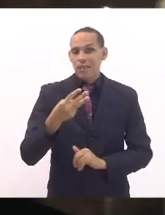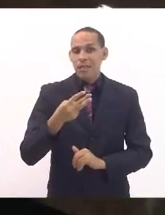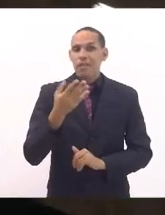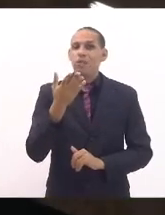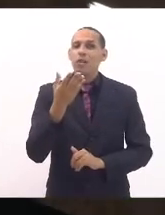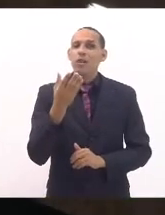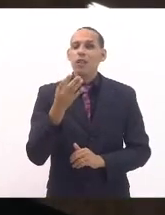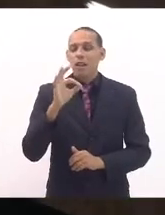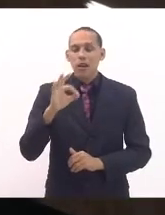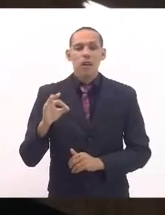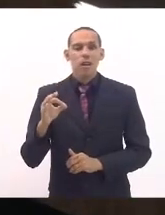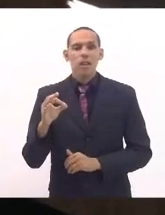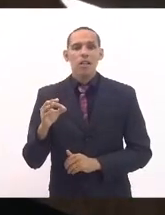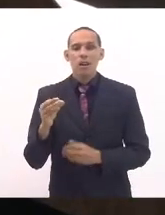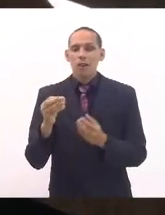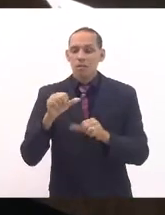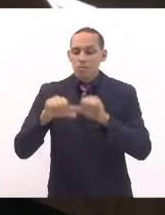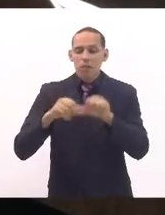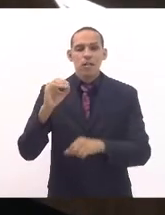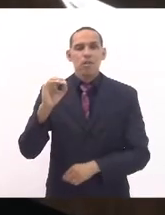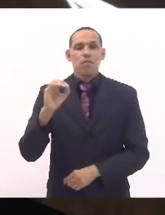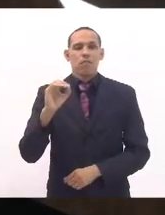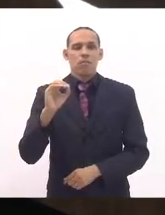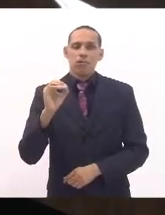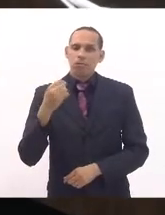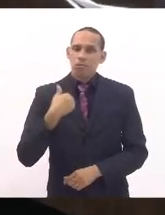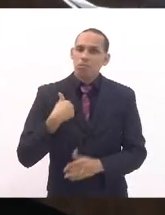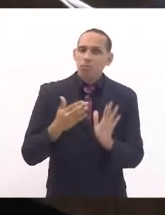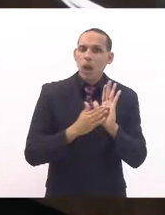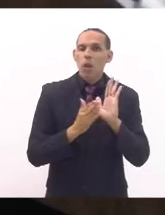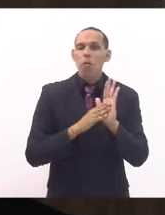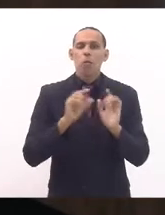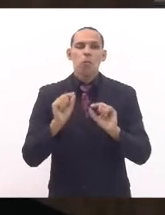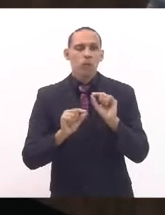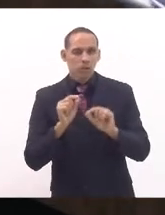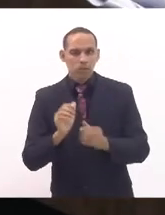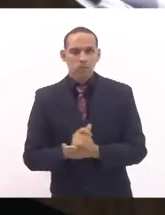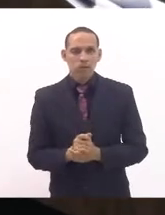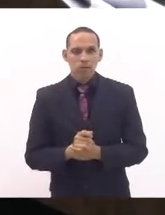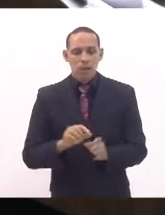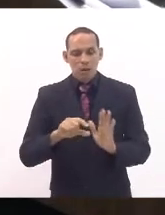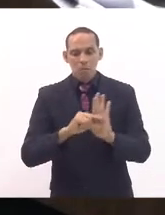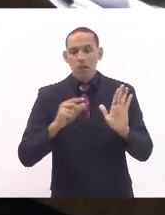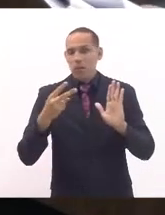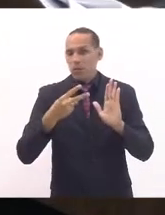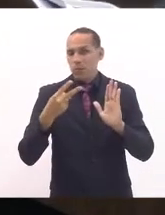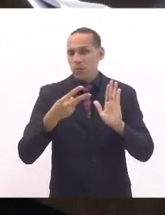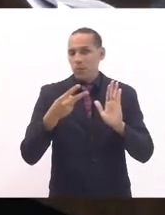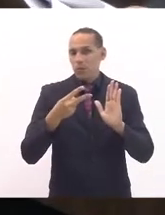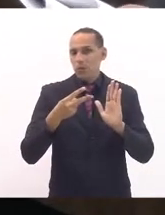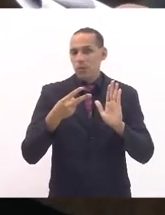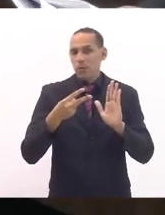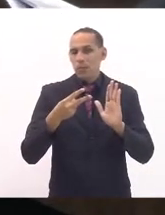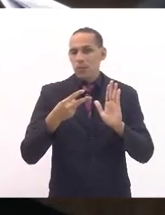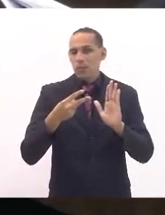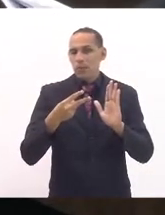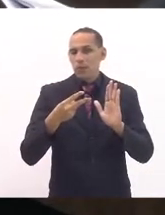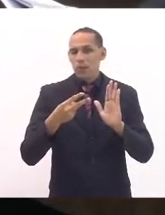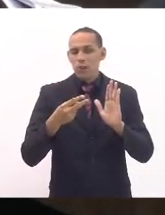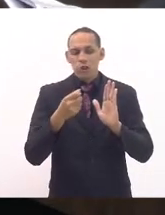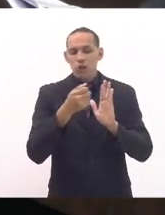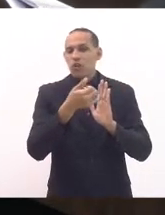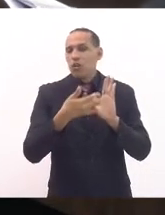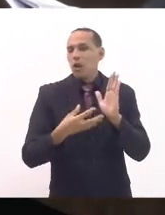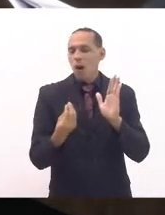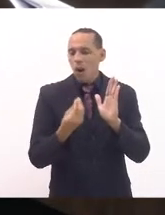uma alíquota. O que eu queria lhe propor é que o parágrafo 2º pudesse ter a seguinte